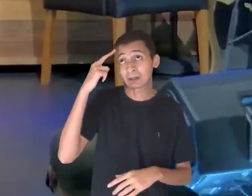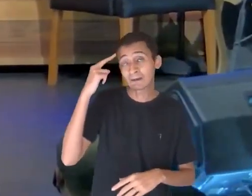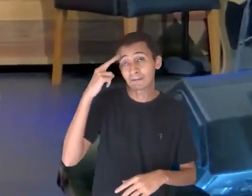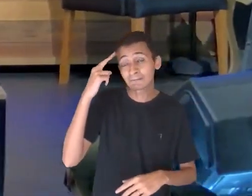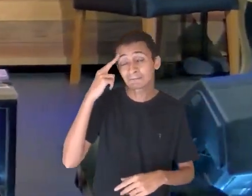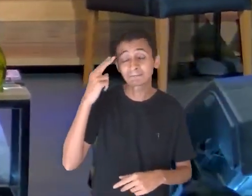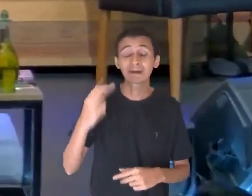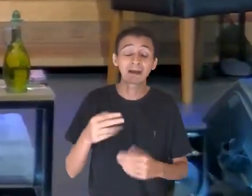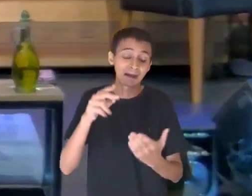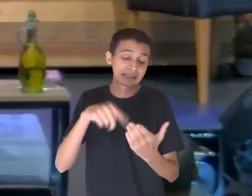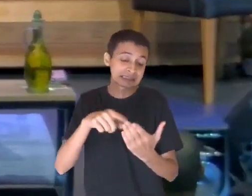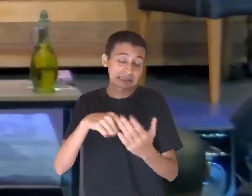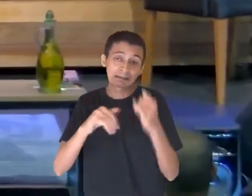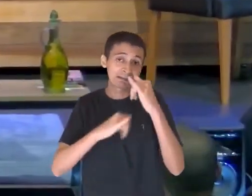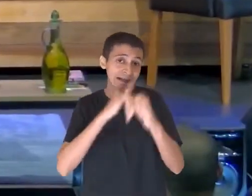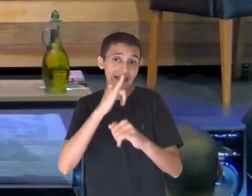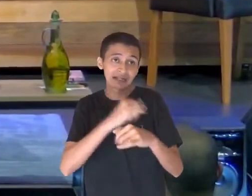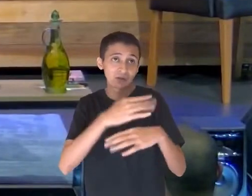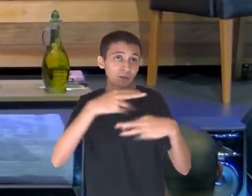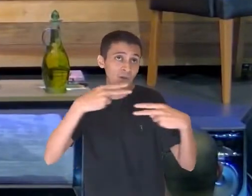coisas estão tão assim.